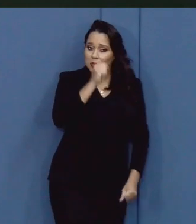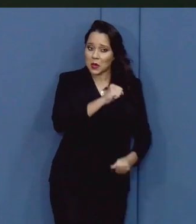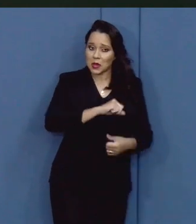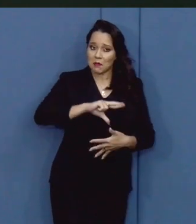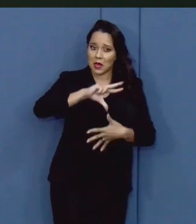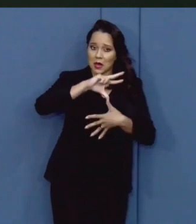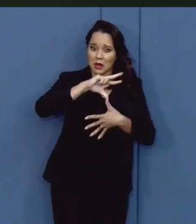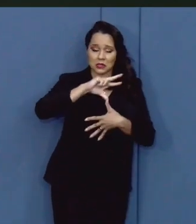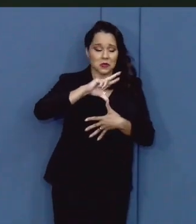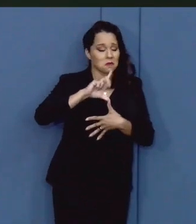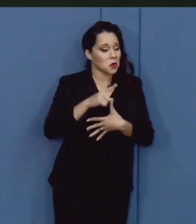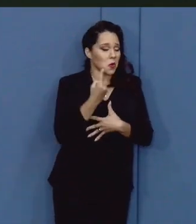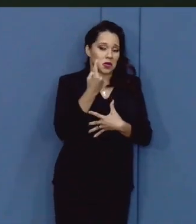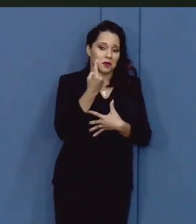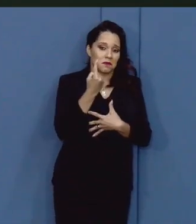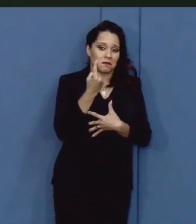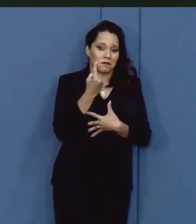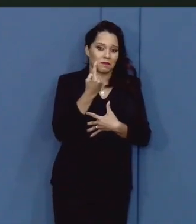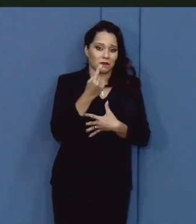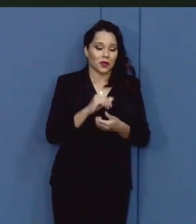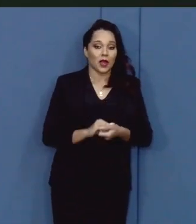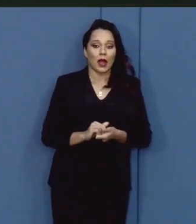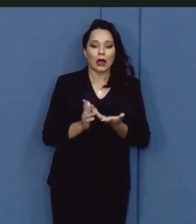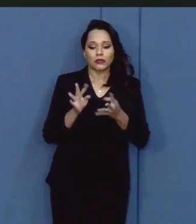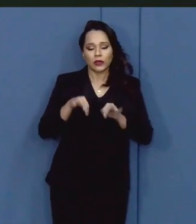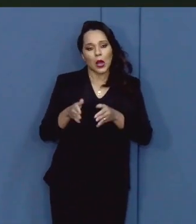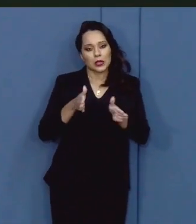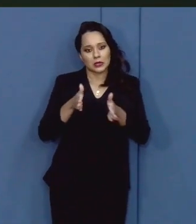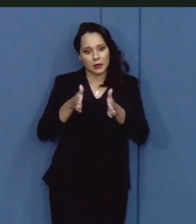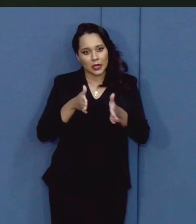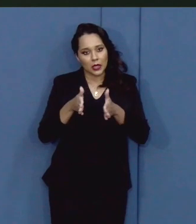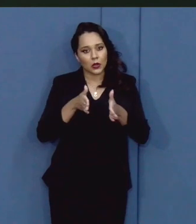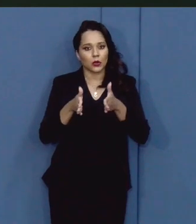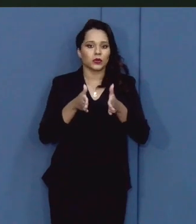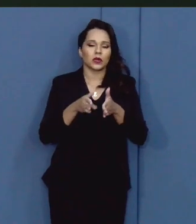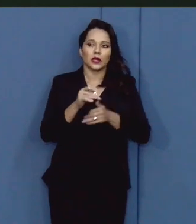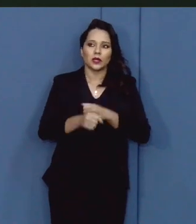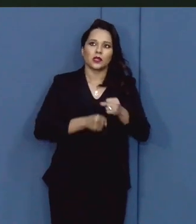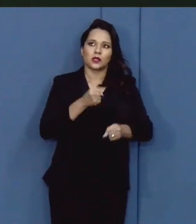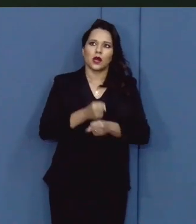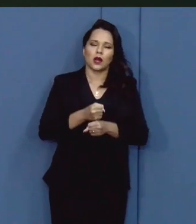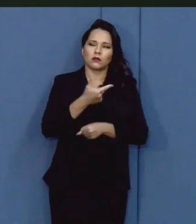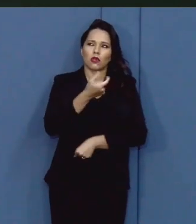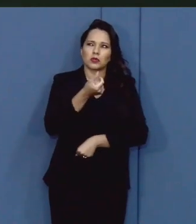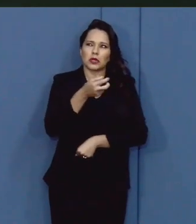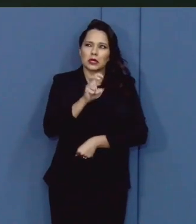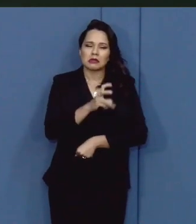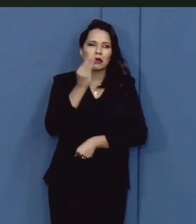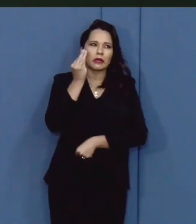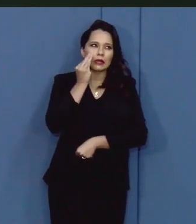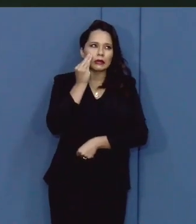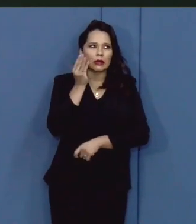América Latina. E durante o final desse período, desde 2015, que eu estava